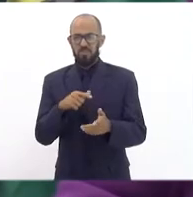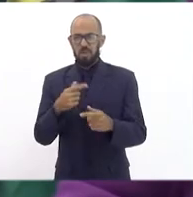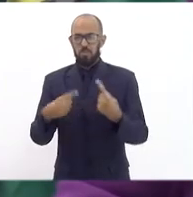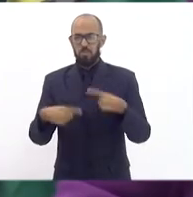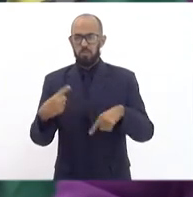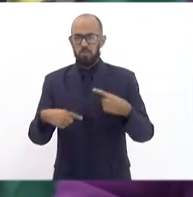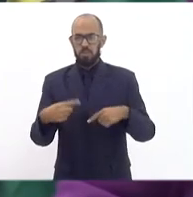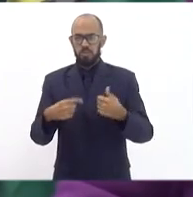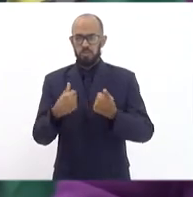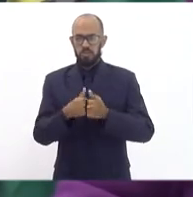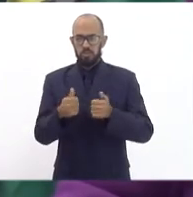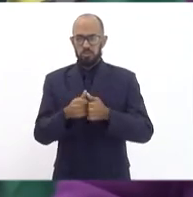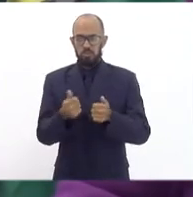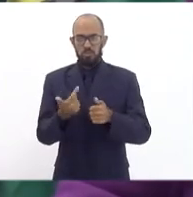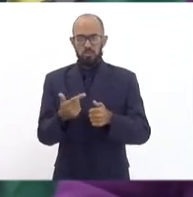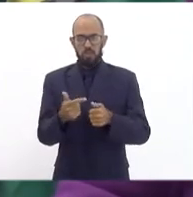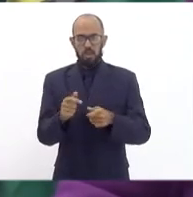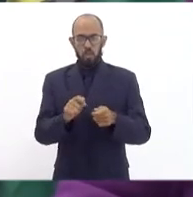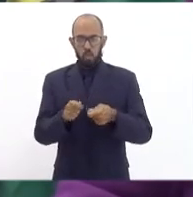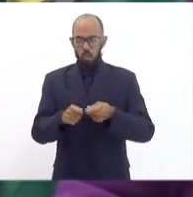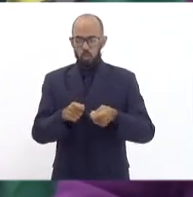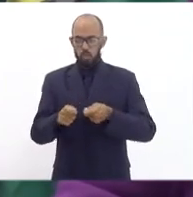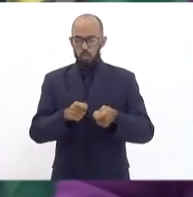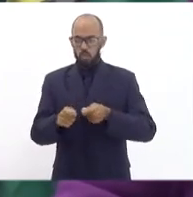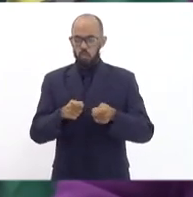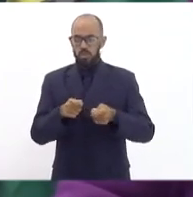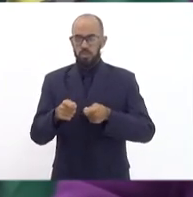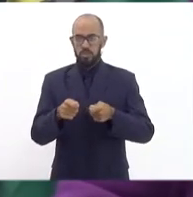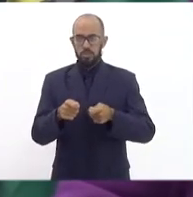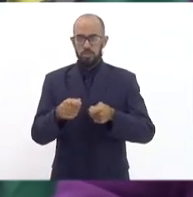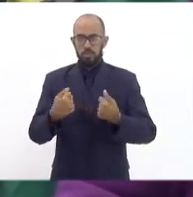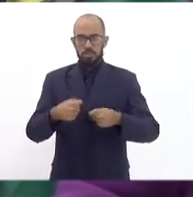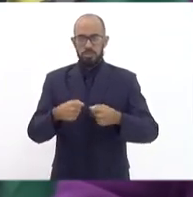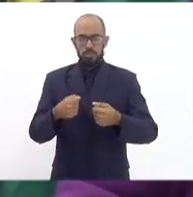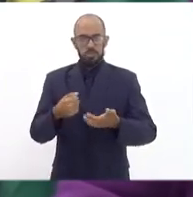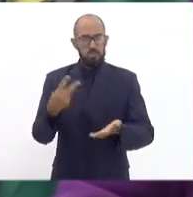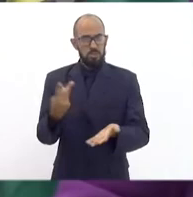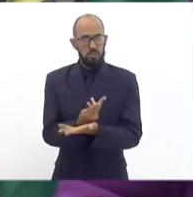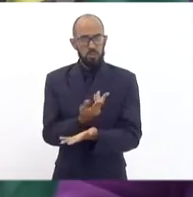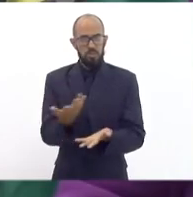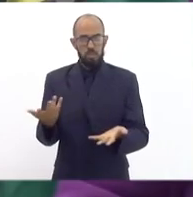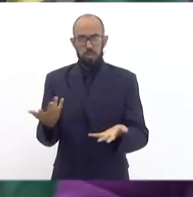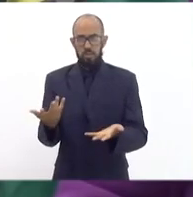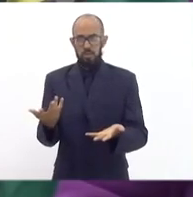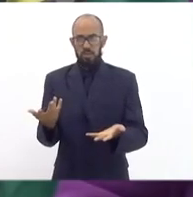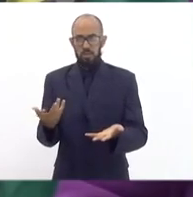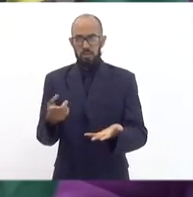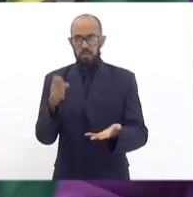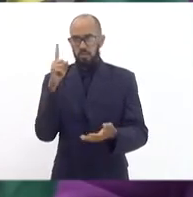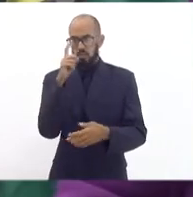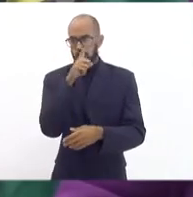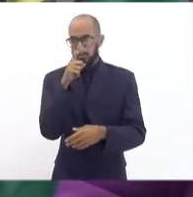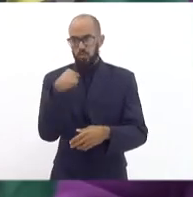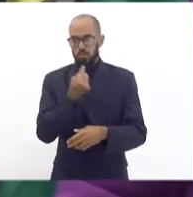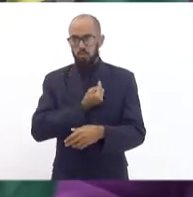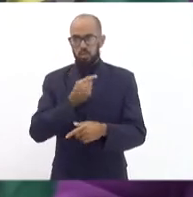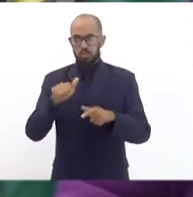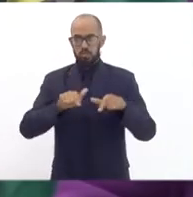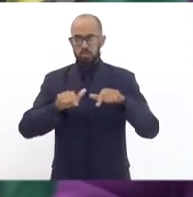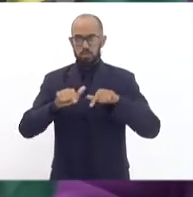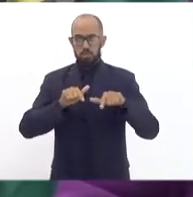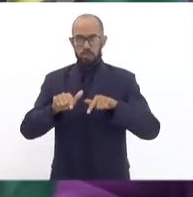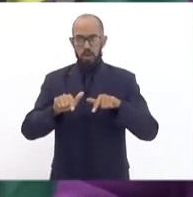o controle que deveria existir e que, inclusive, dificulta até a nossa tarefa, por exemplo, de,